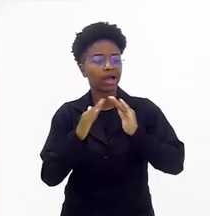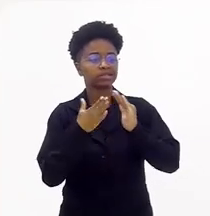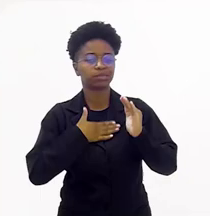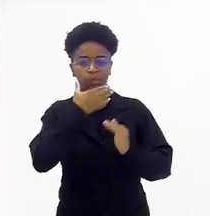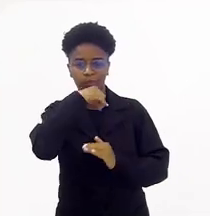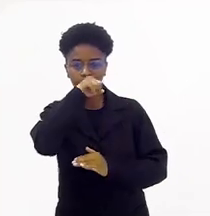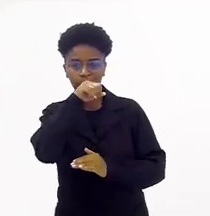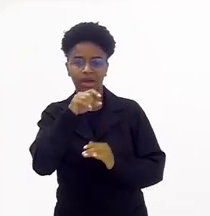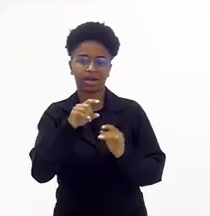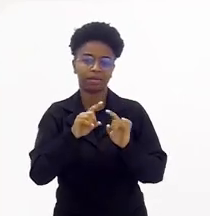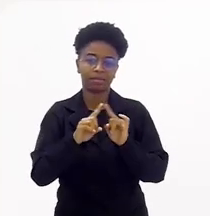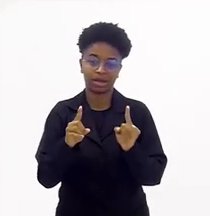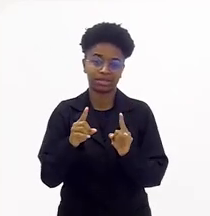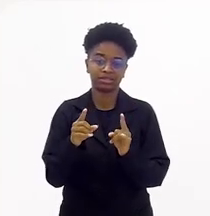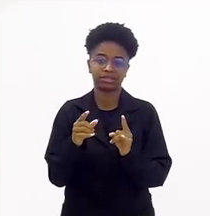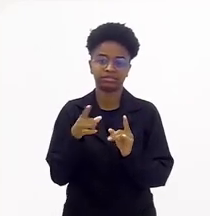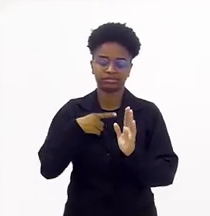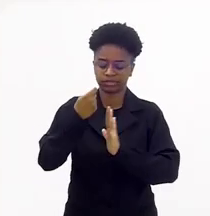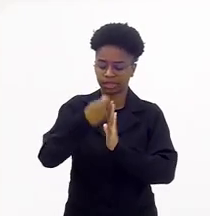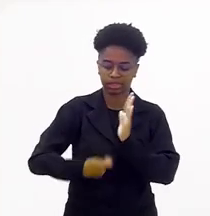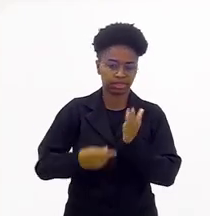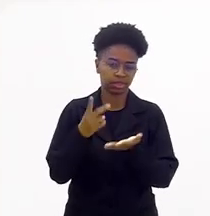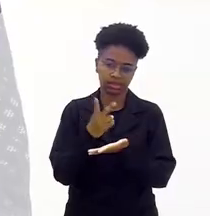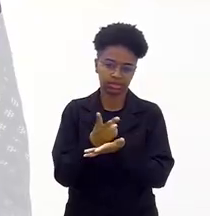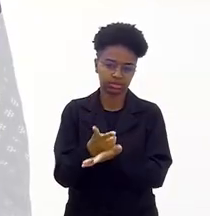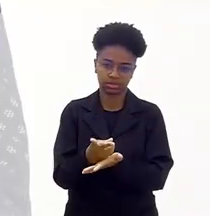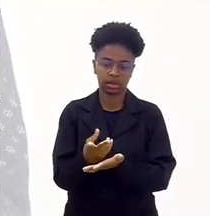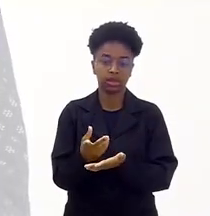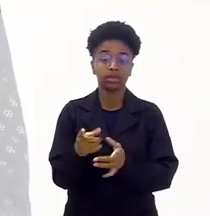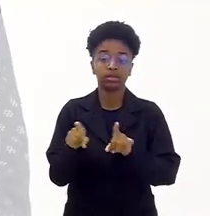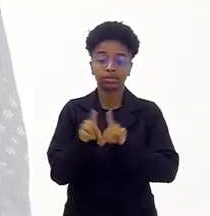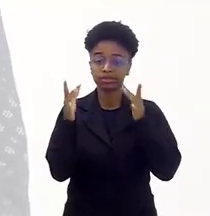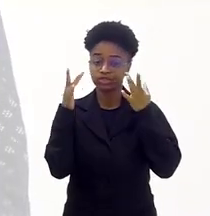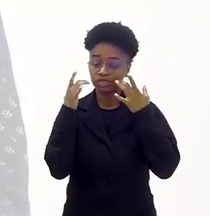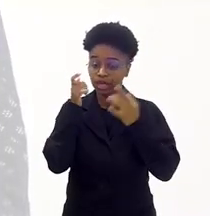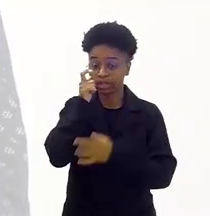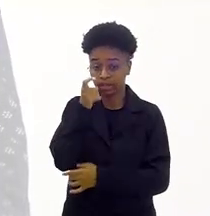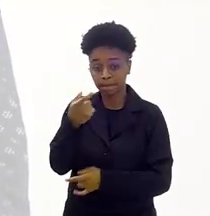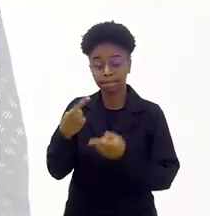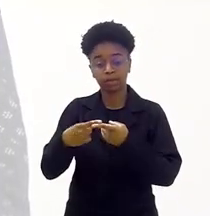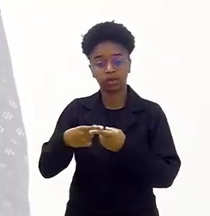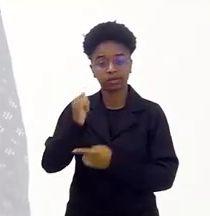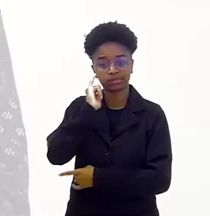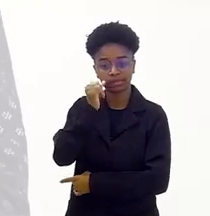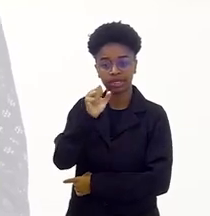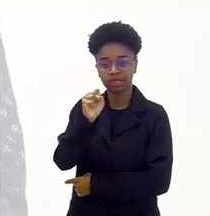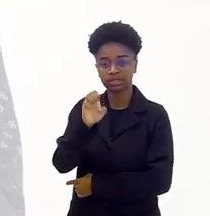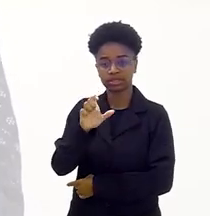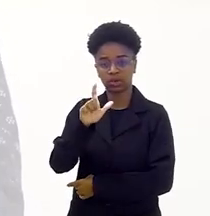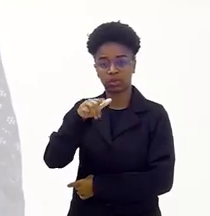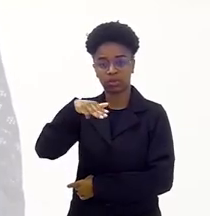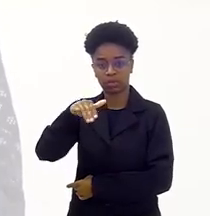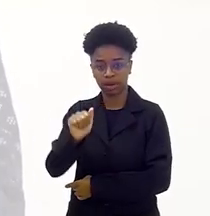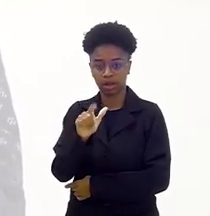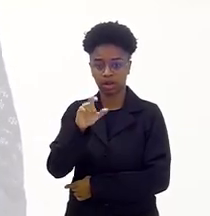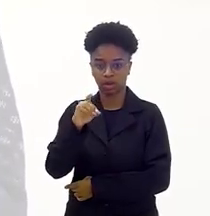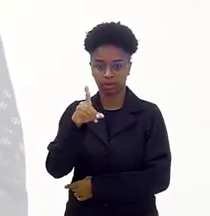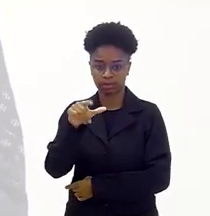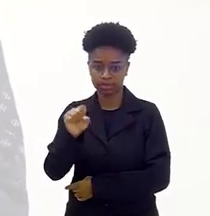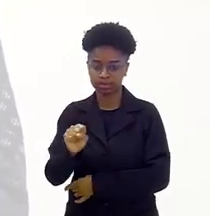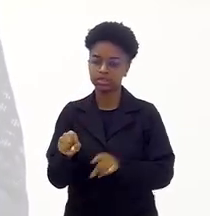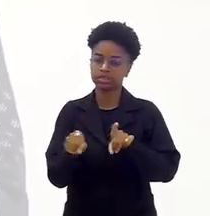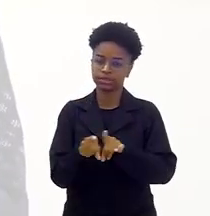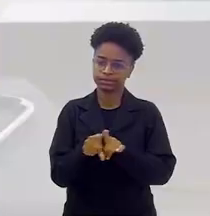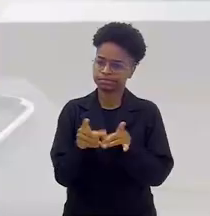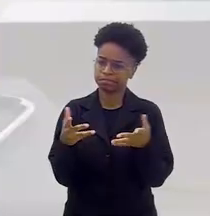casa do meu pai. E ela até roubei esse texto. O espetáculo é interessante, porque tem a narração de Selma Lopes, né, que é